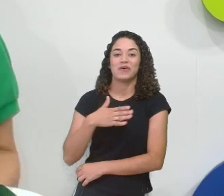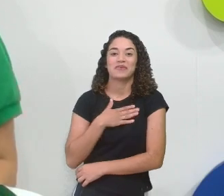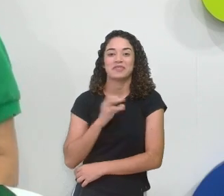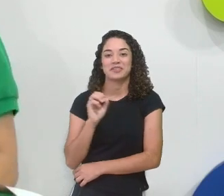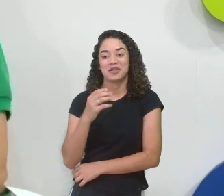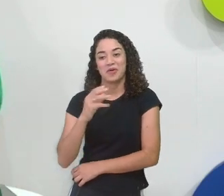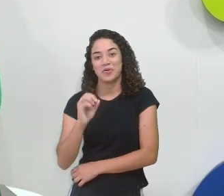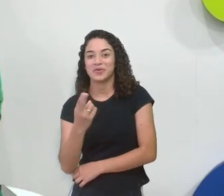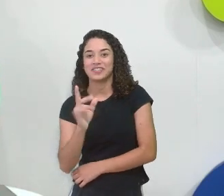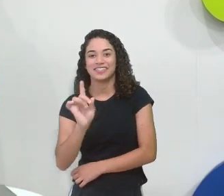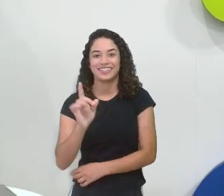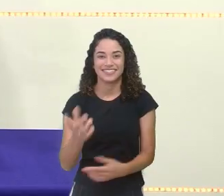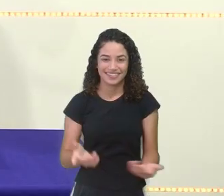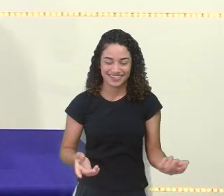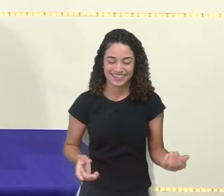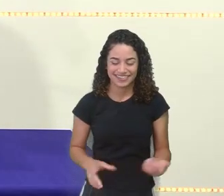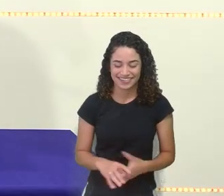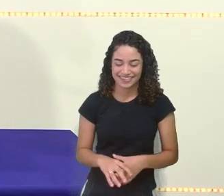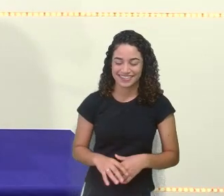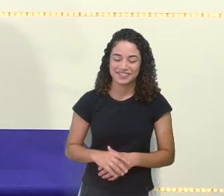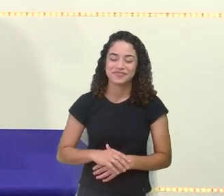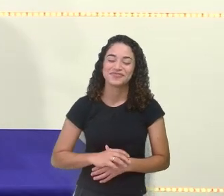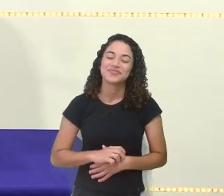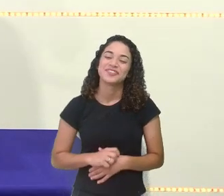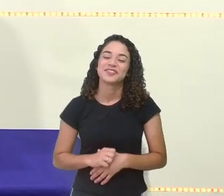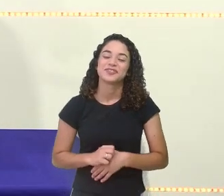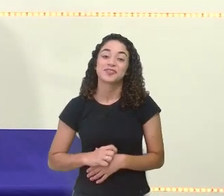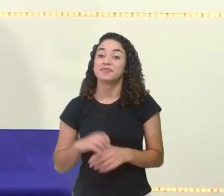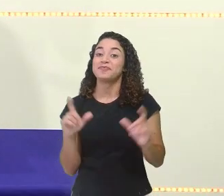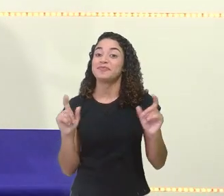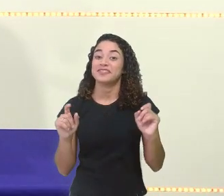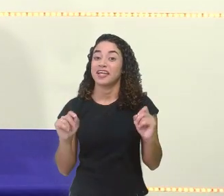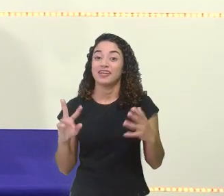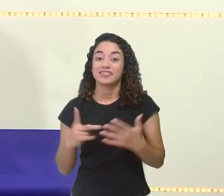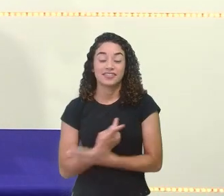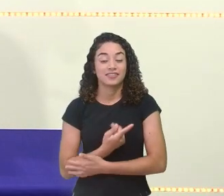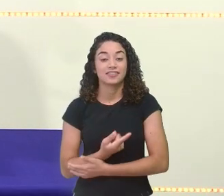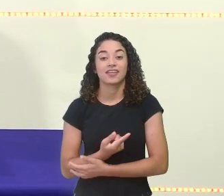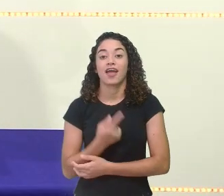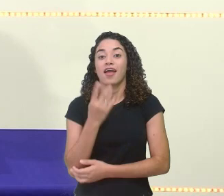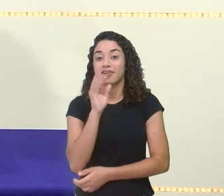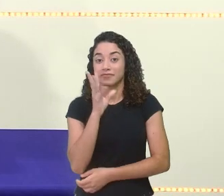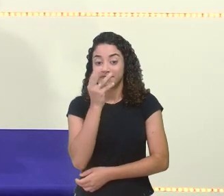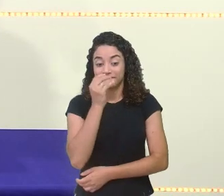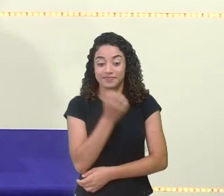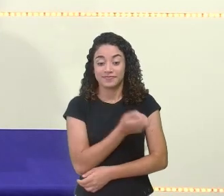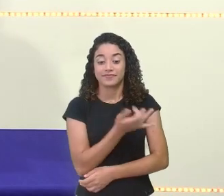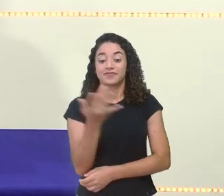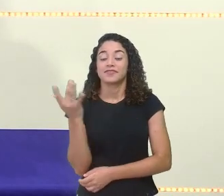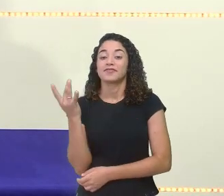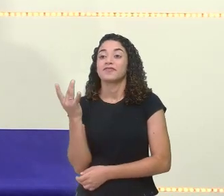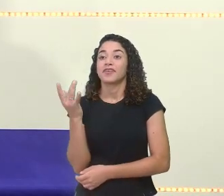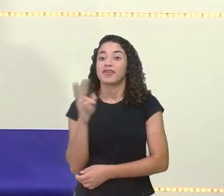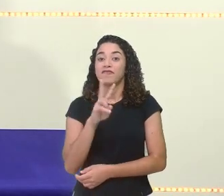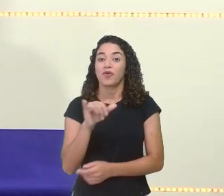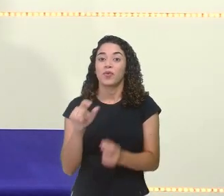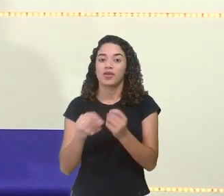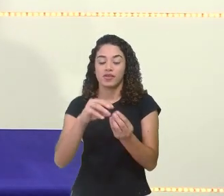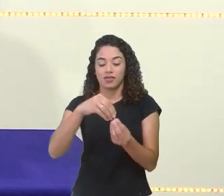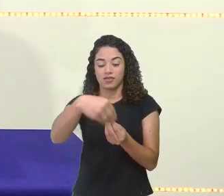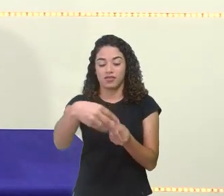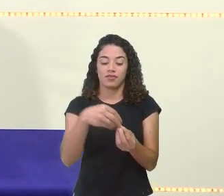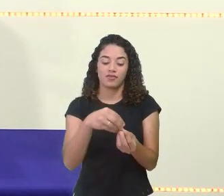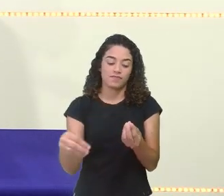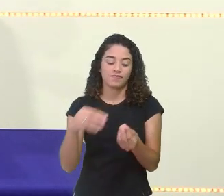Era. Então, aí o que é que acontece? A primavera endoideceu. A gente vai tirando as pétalas, tá?